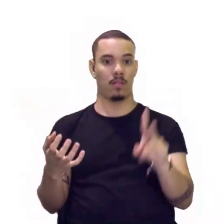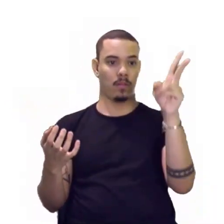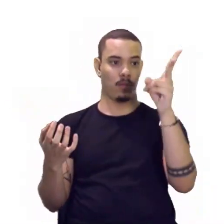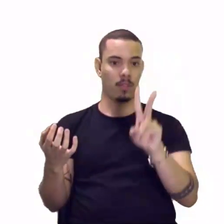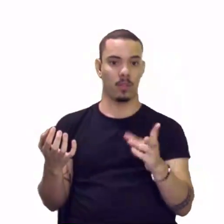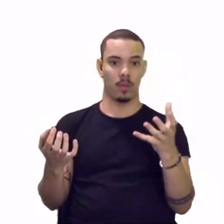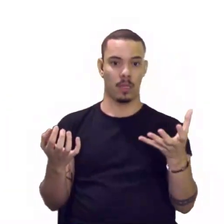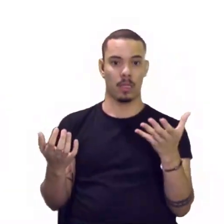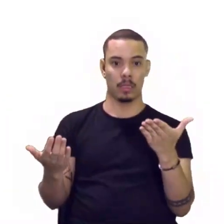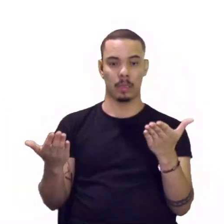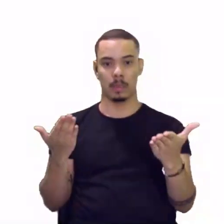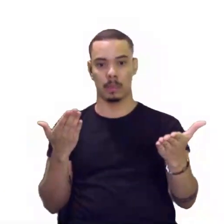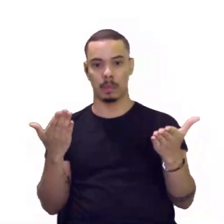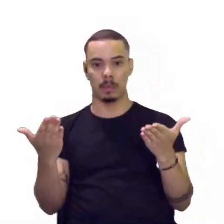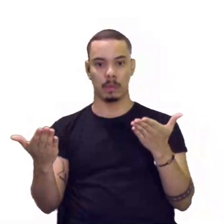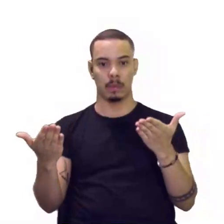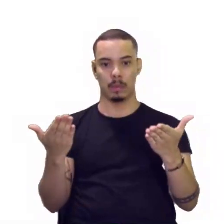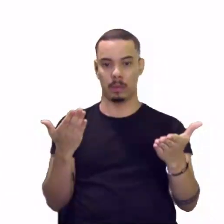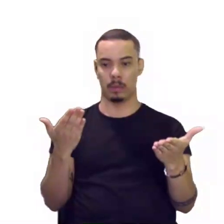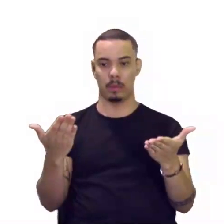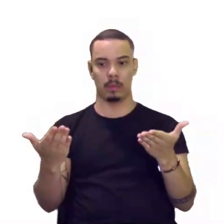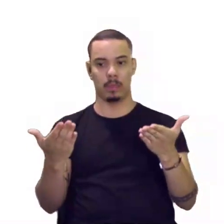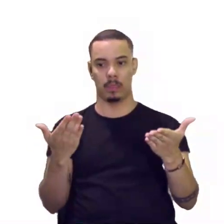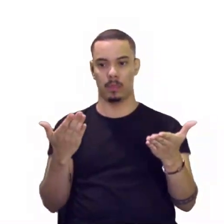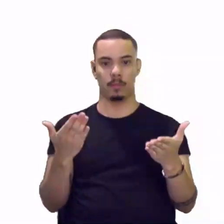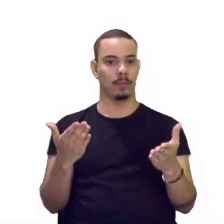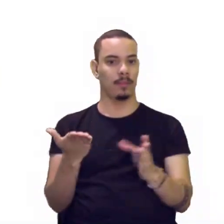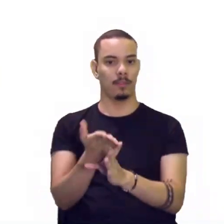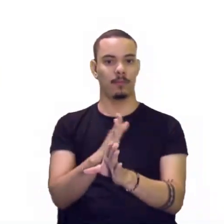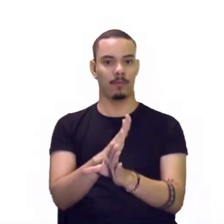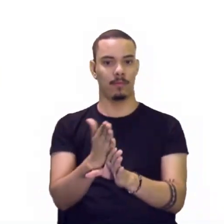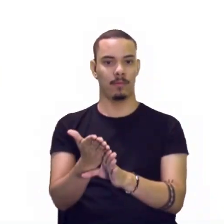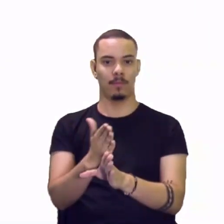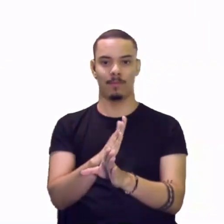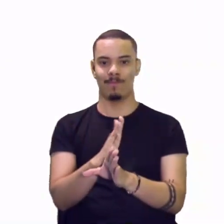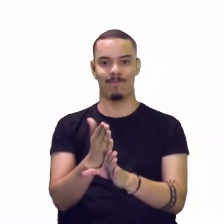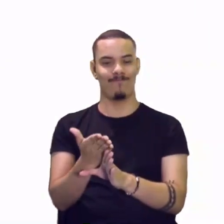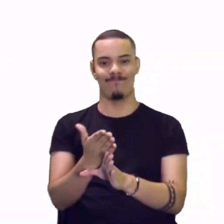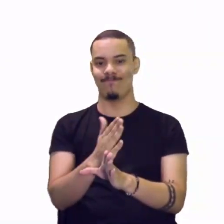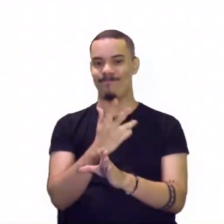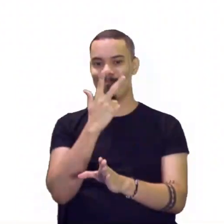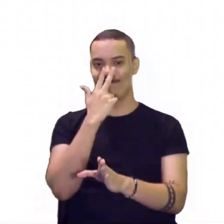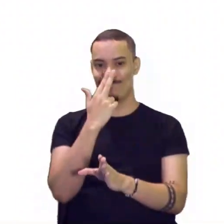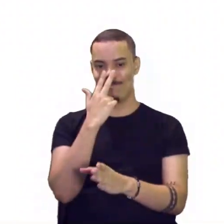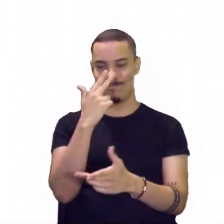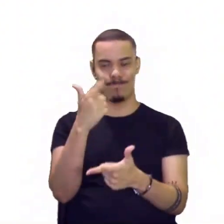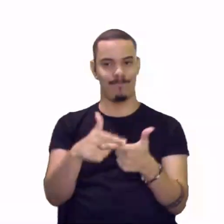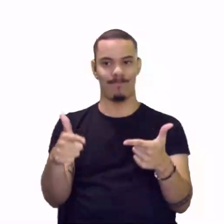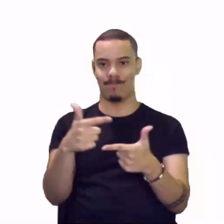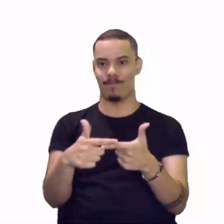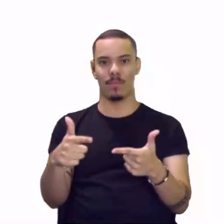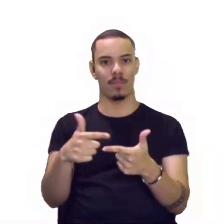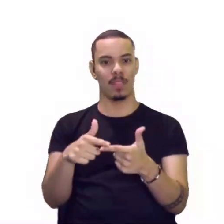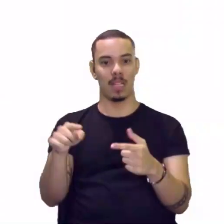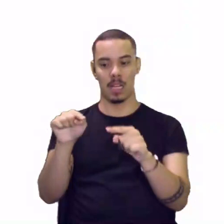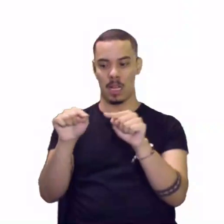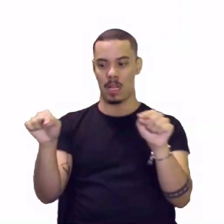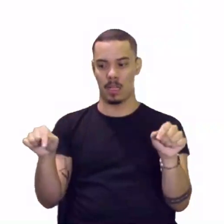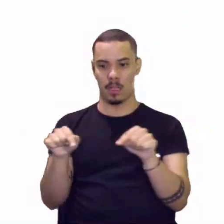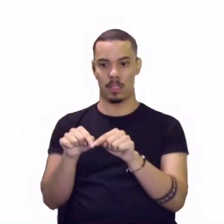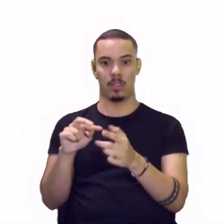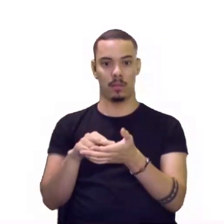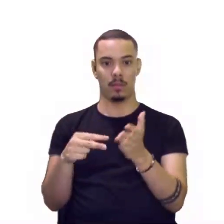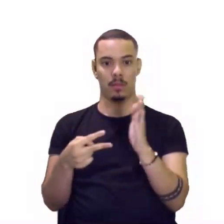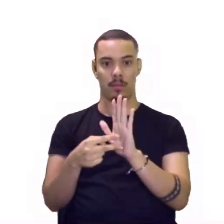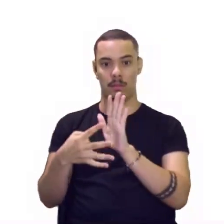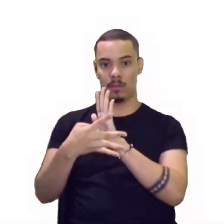posse territorial, acaba colocando essas fronteiras aqui na condição de fronteira em litígio. Litígio. Então,